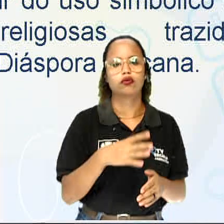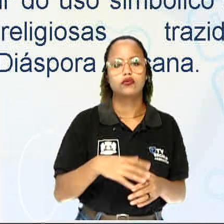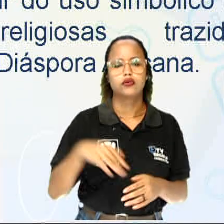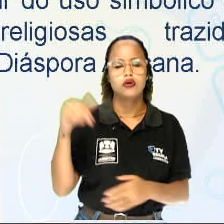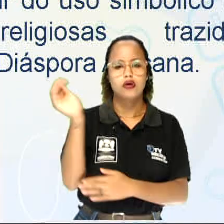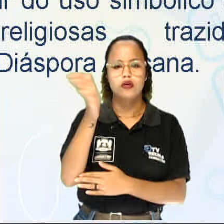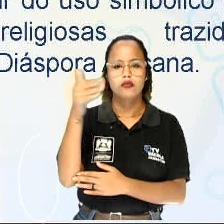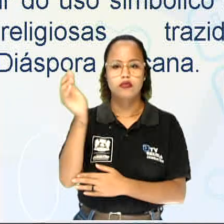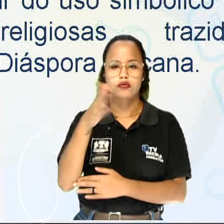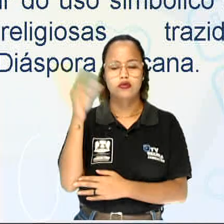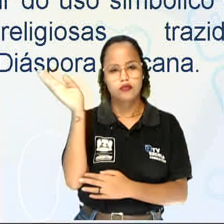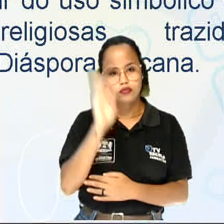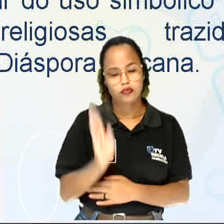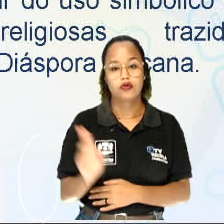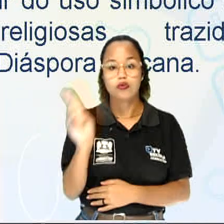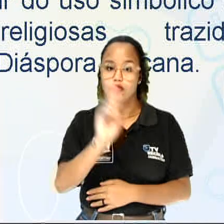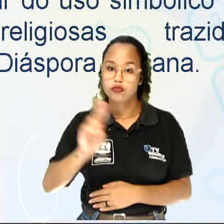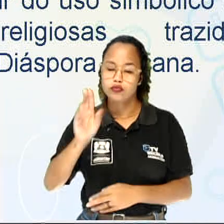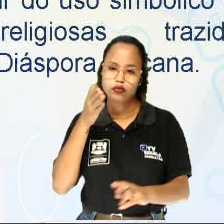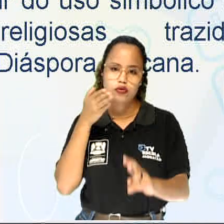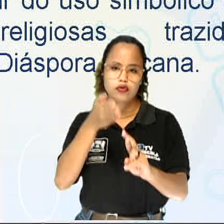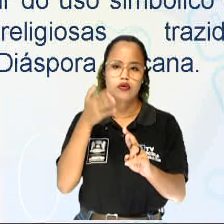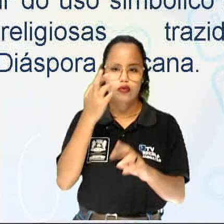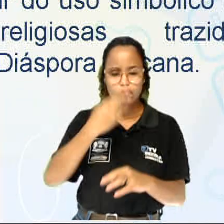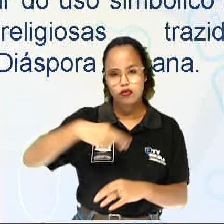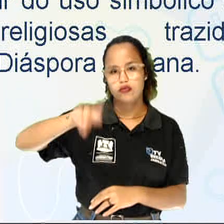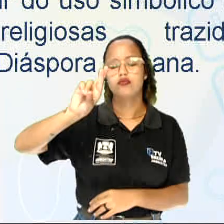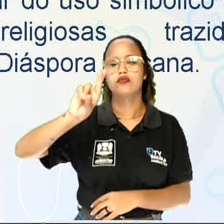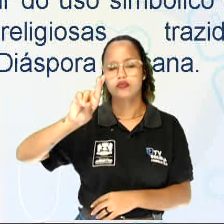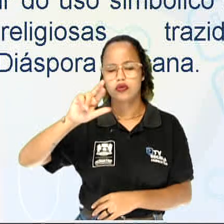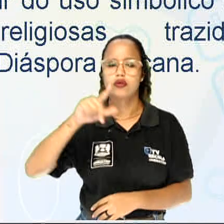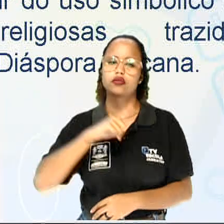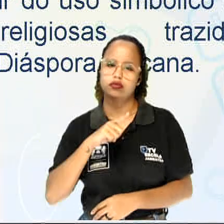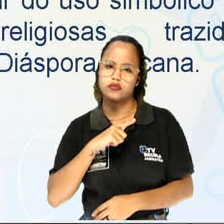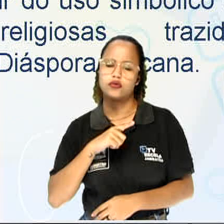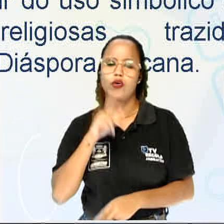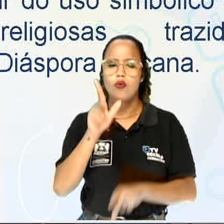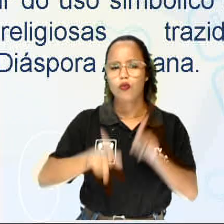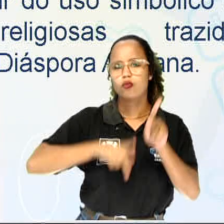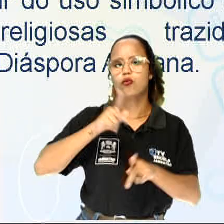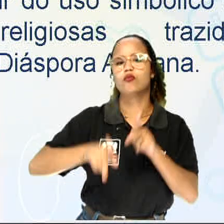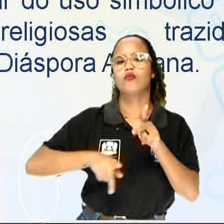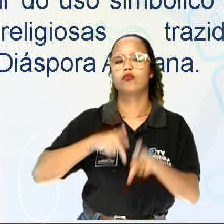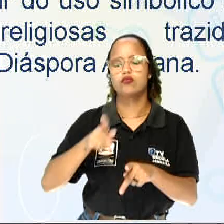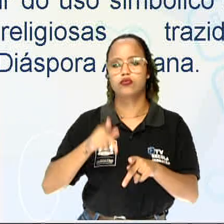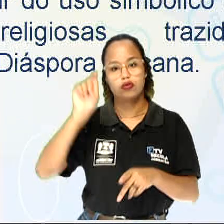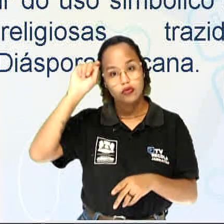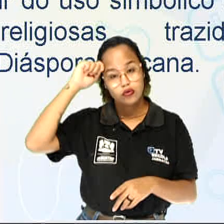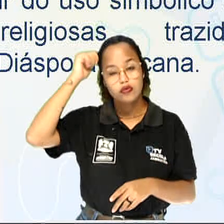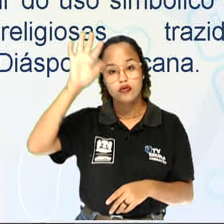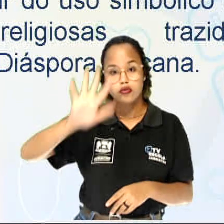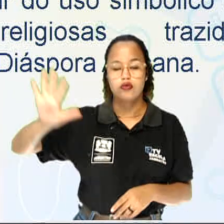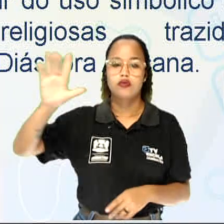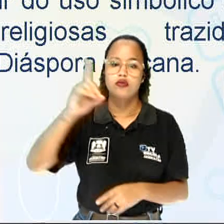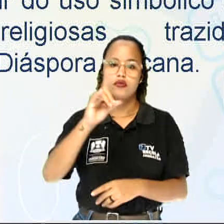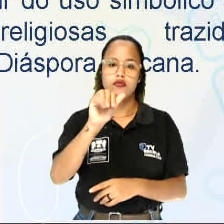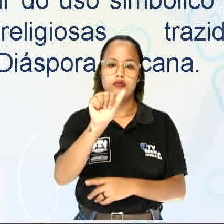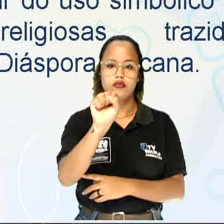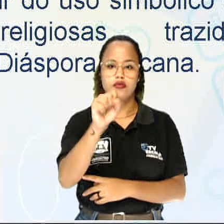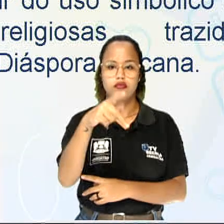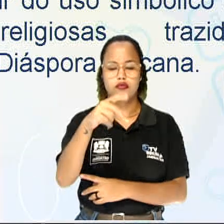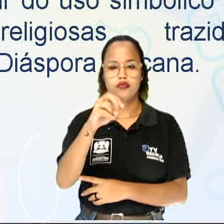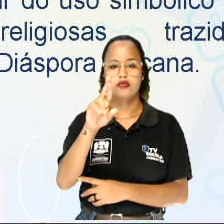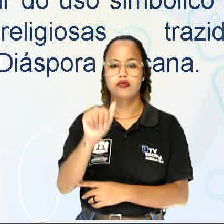a partir do uso simbólico de referências religiosas trazidas pelos povos da diáspora africana. Diáspora africana, aquele